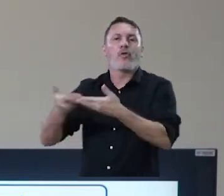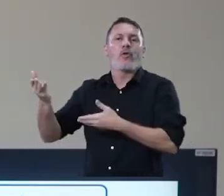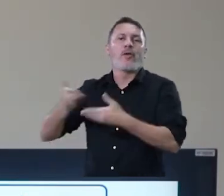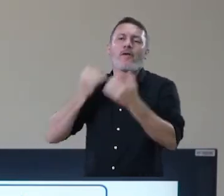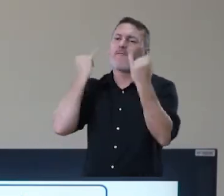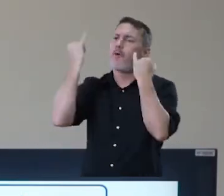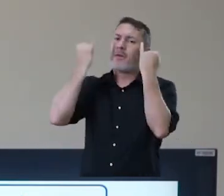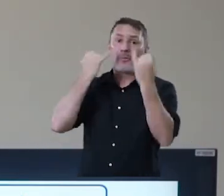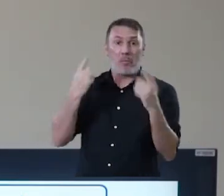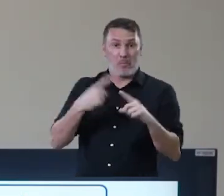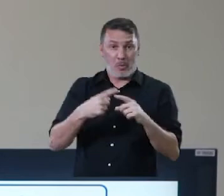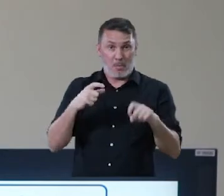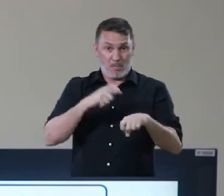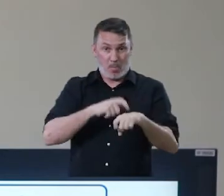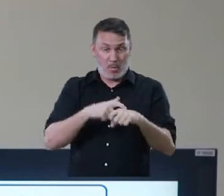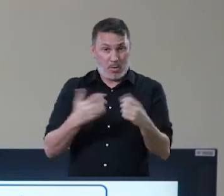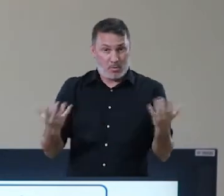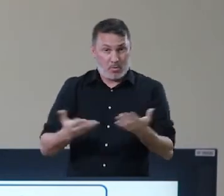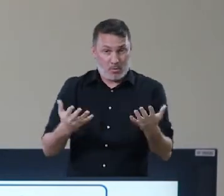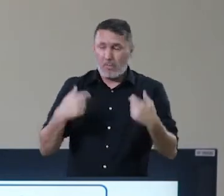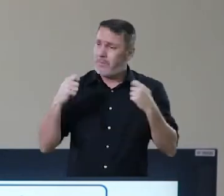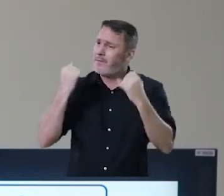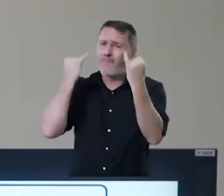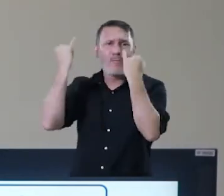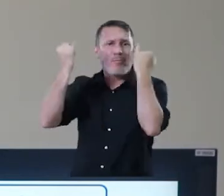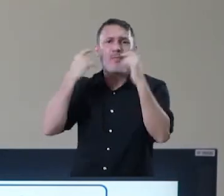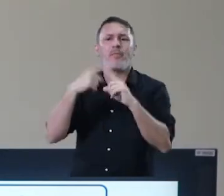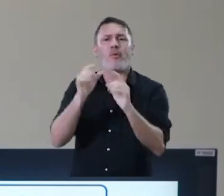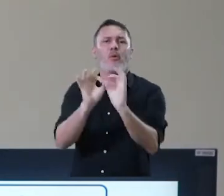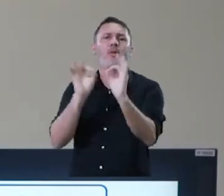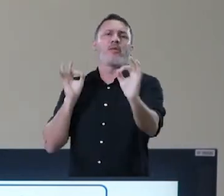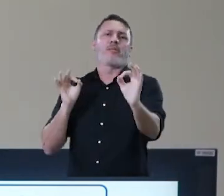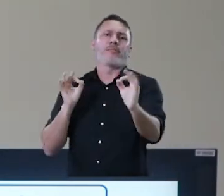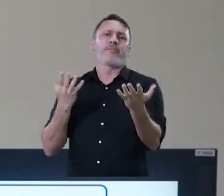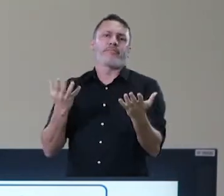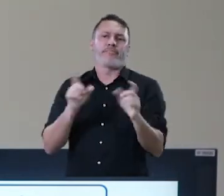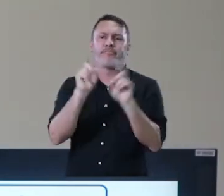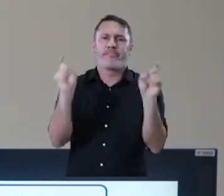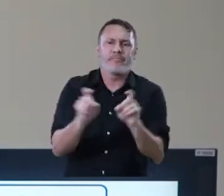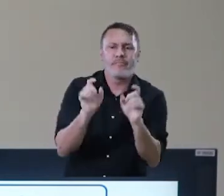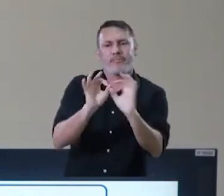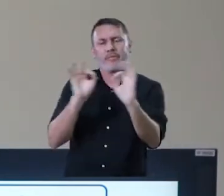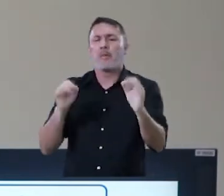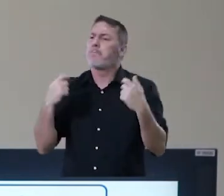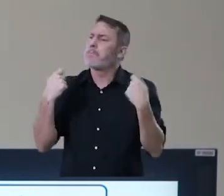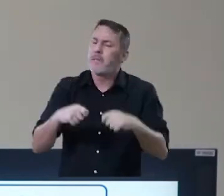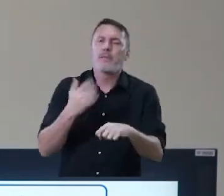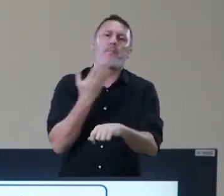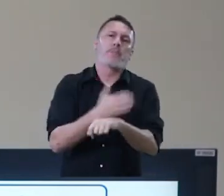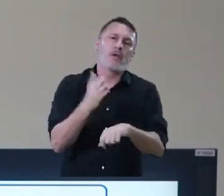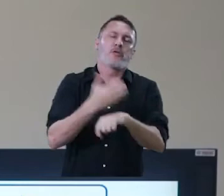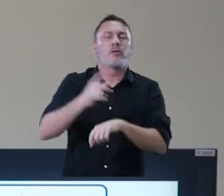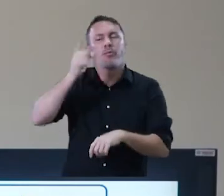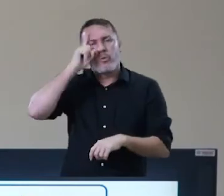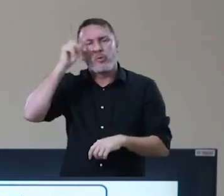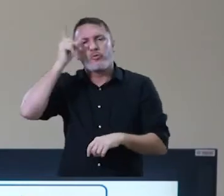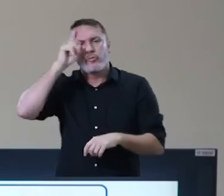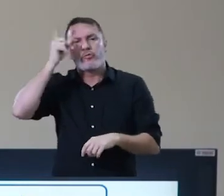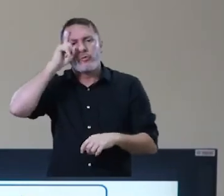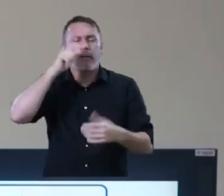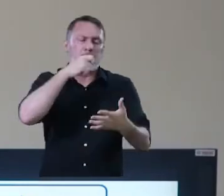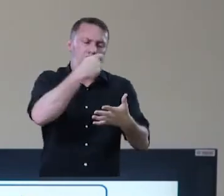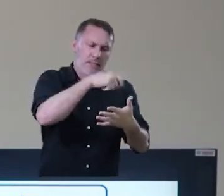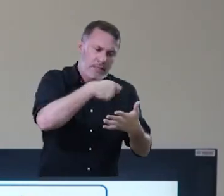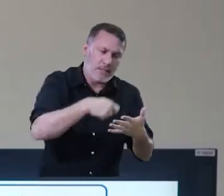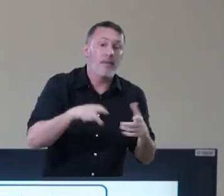São trocas de informações. O momento que nós estamos vivendo é esse. Nós estamos trabalhando online, mas vocês precisam, a cada dia, praticar a